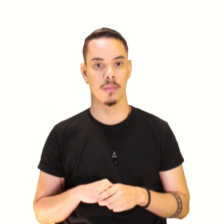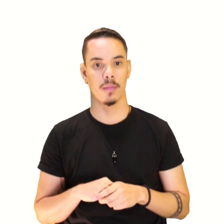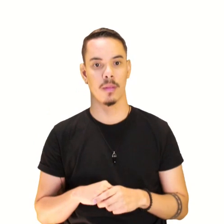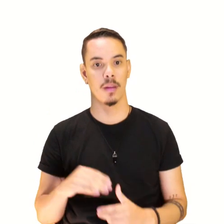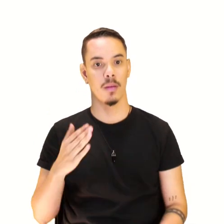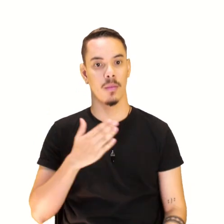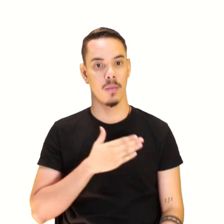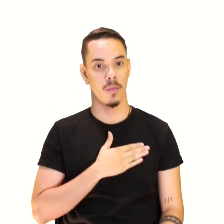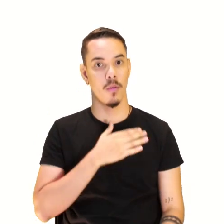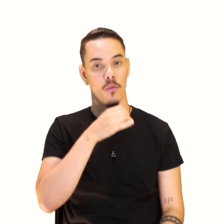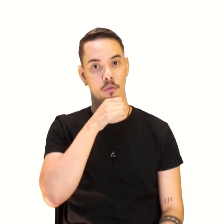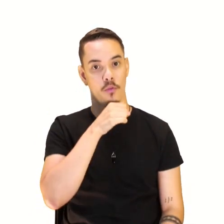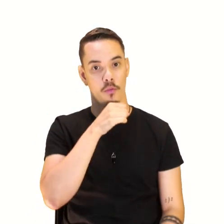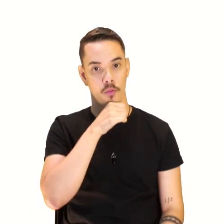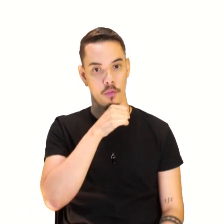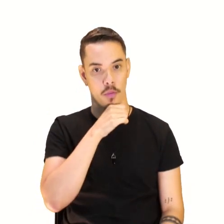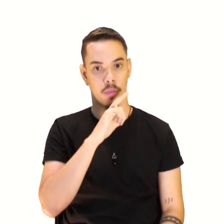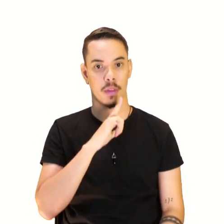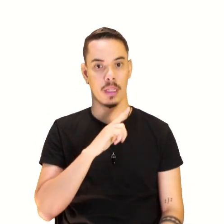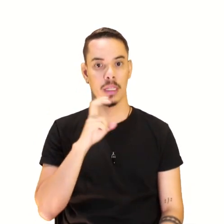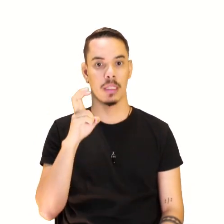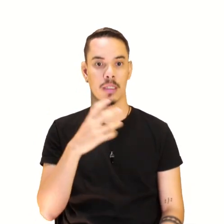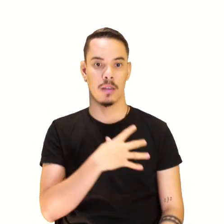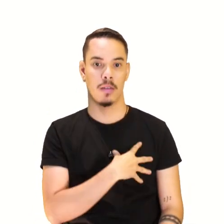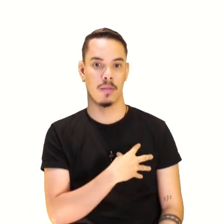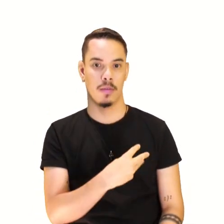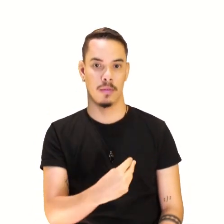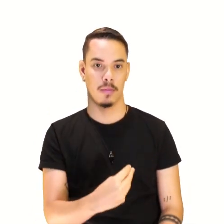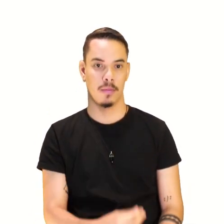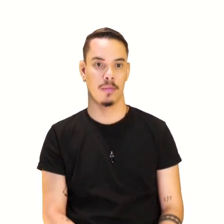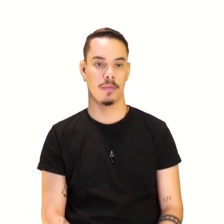meu avô tem 5 filhos